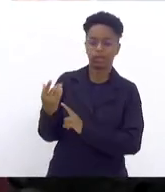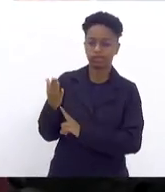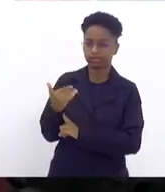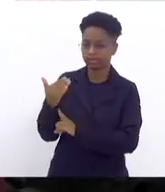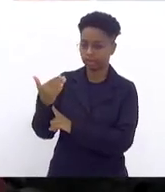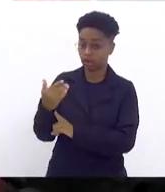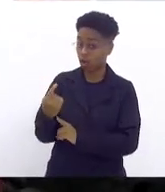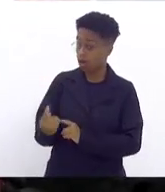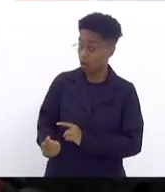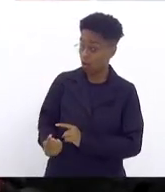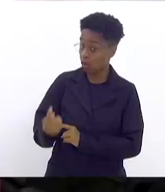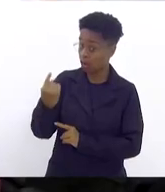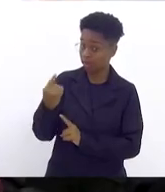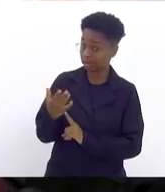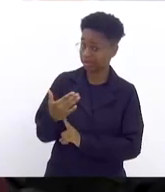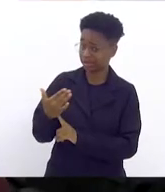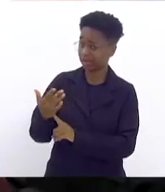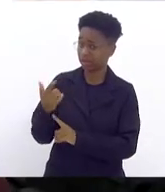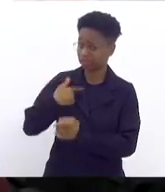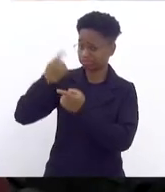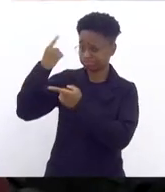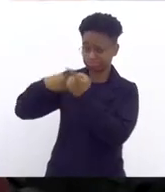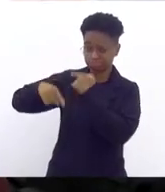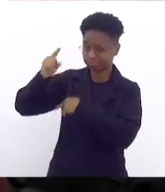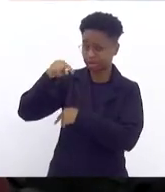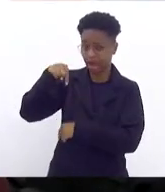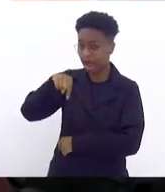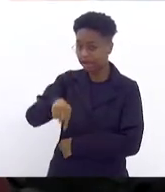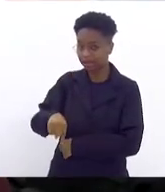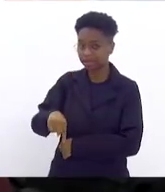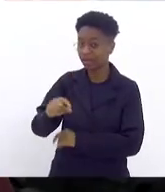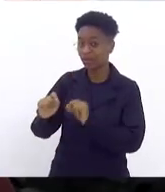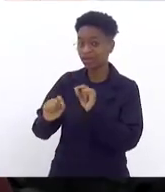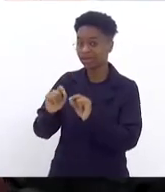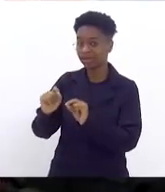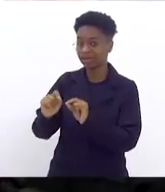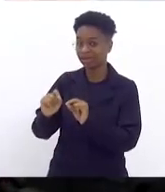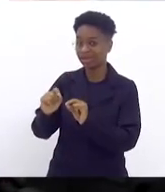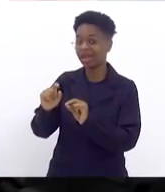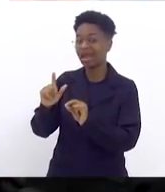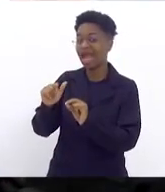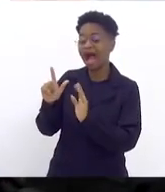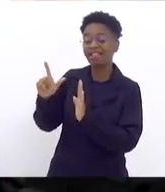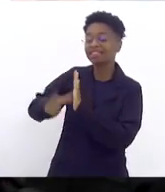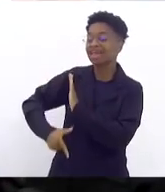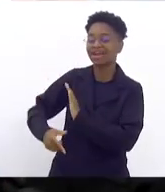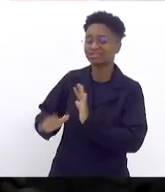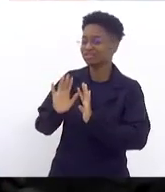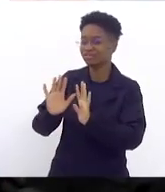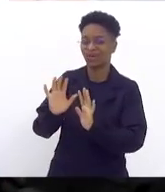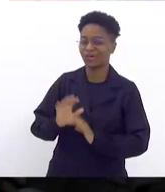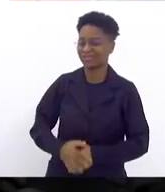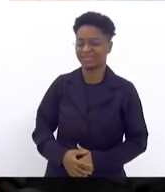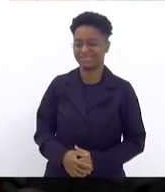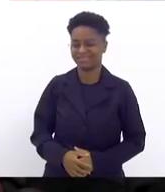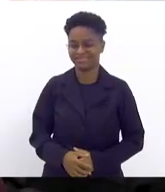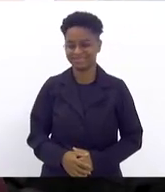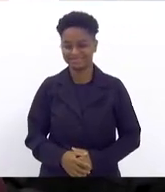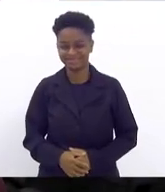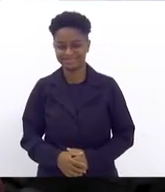a única vanguarda que eu represento aqui no parlamento é a vanguarda do atraso.